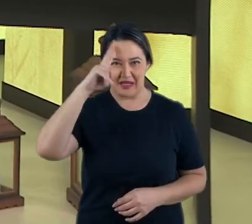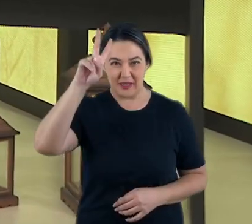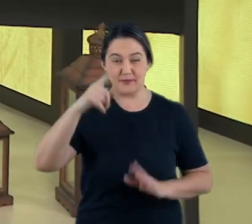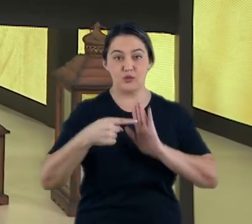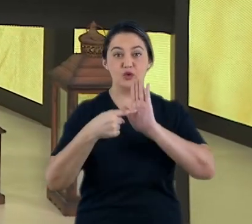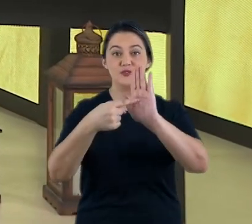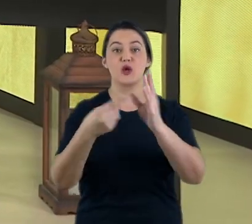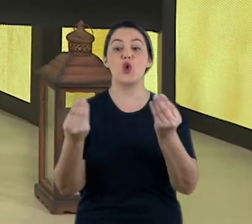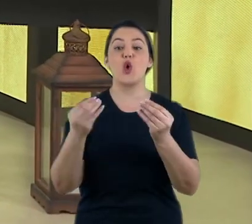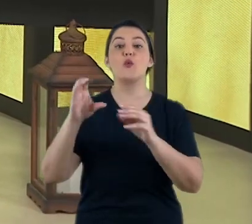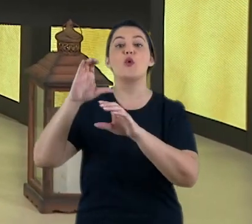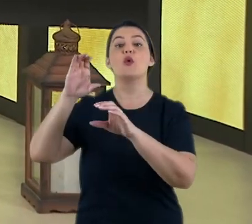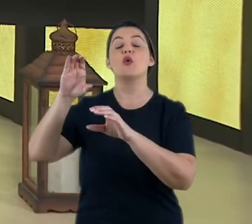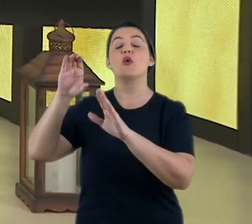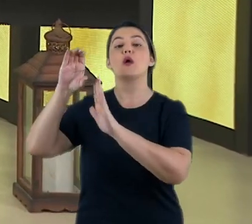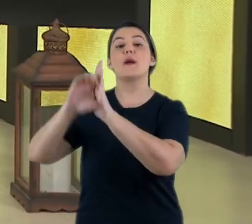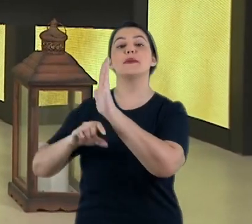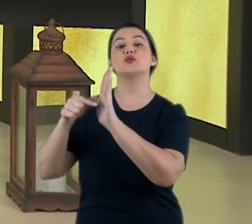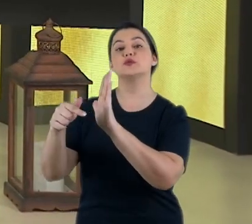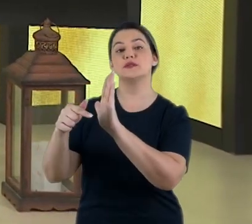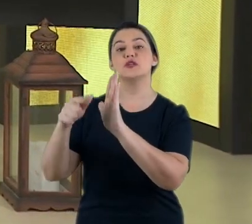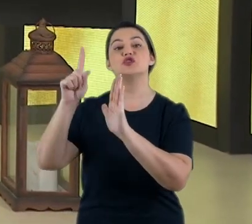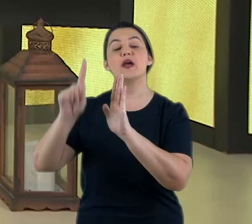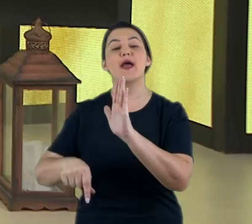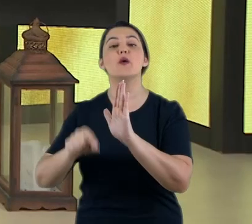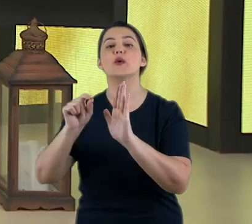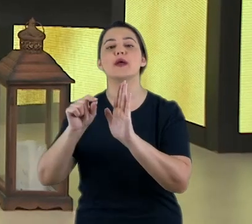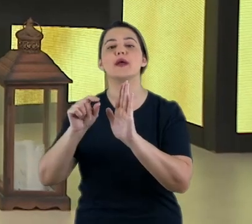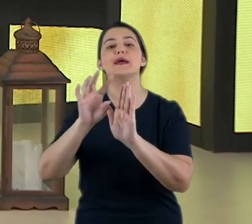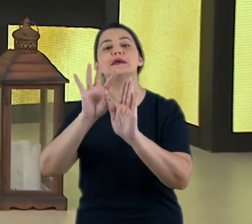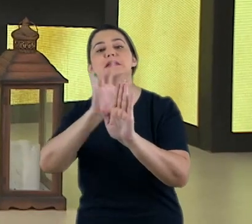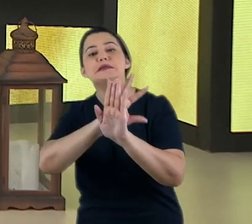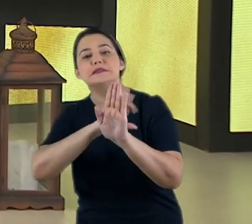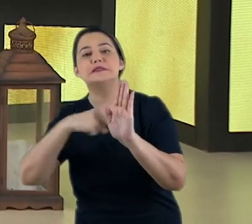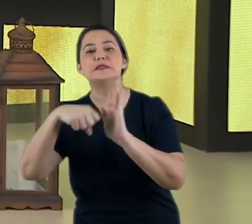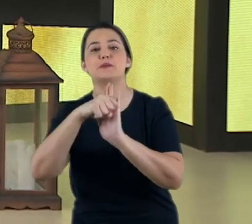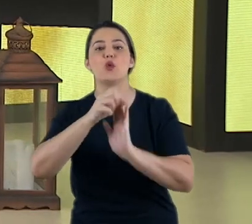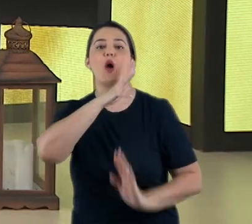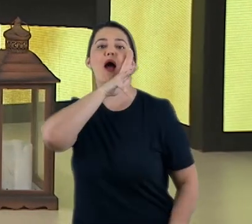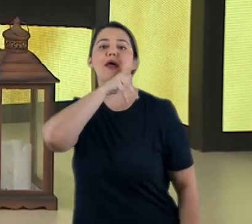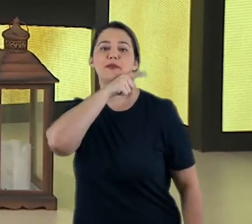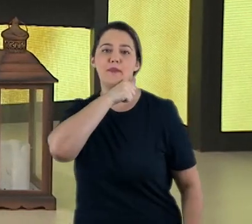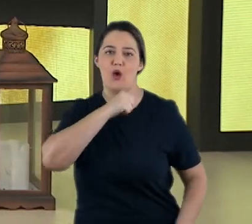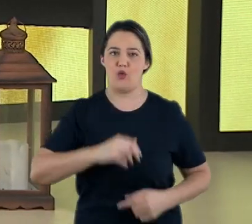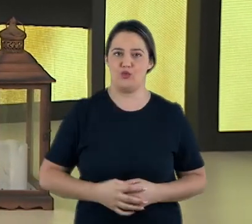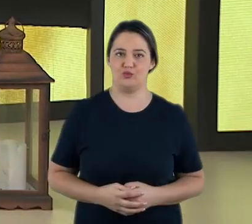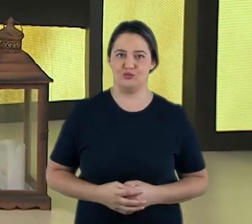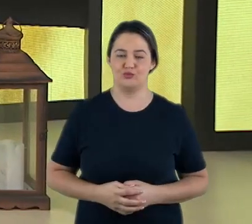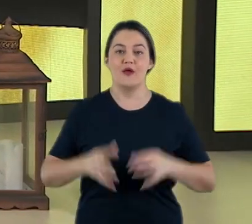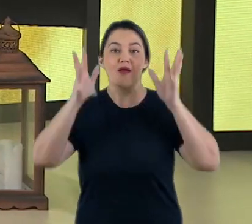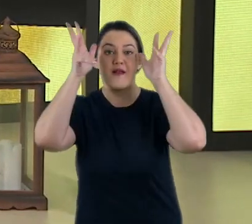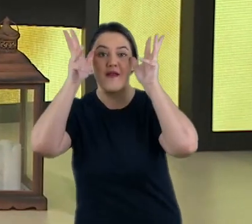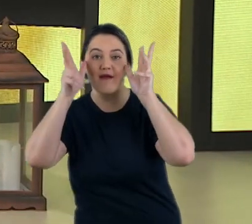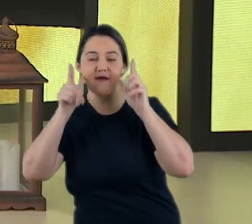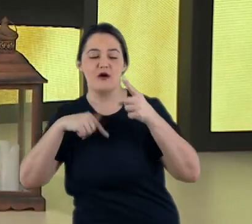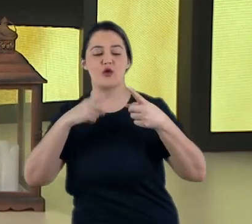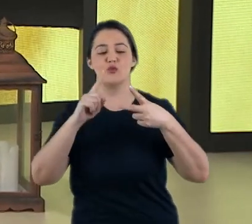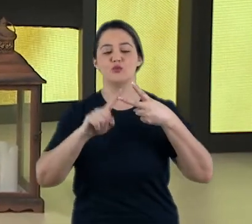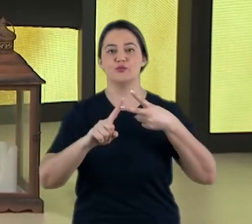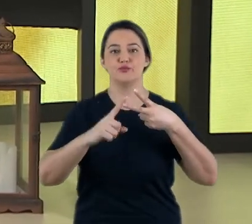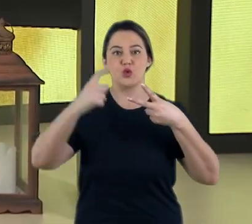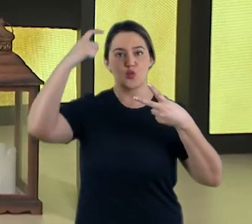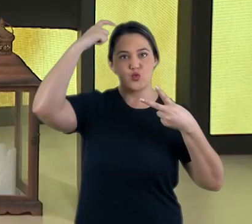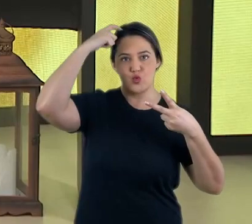esses 4 reinos aqui a partir de 4 animais, que seriam um leão, um urso, um